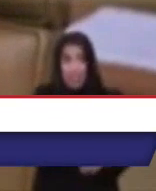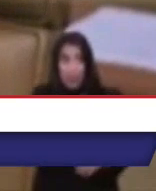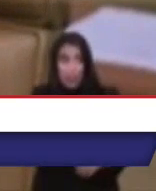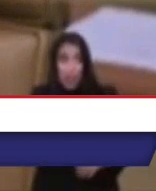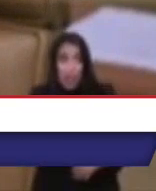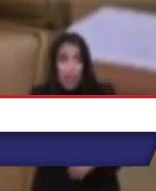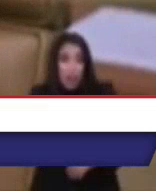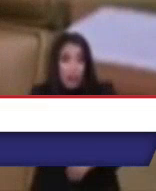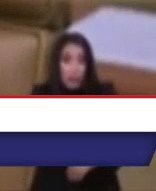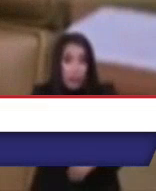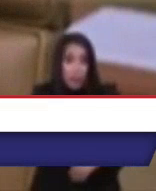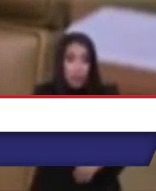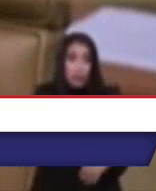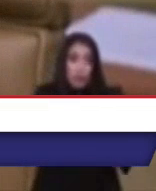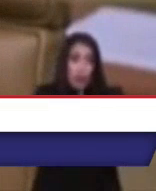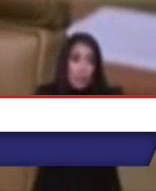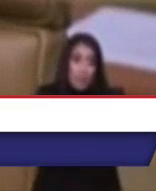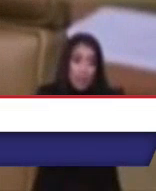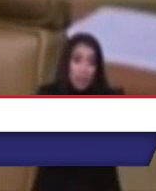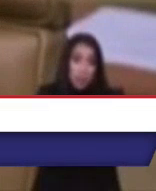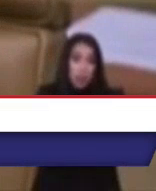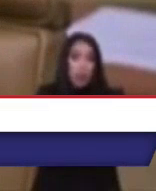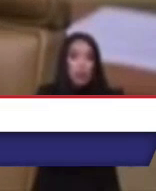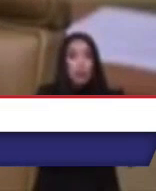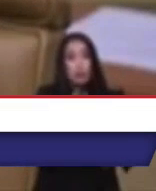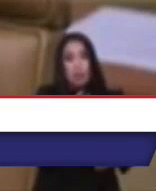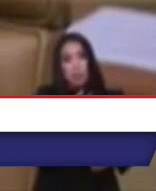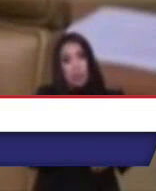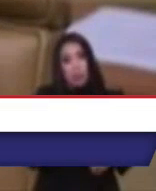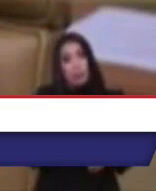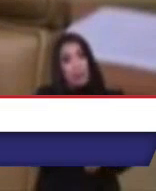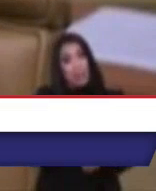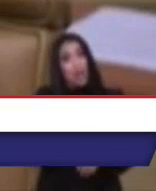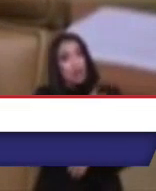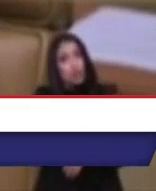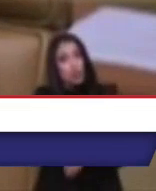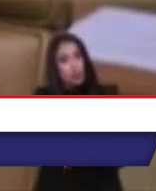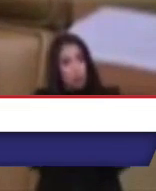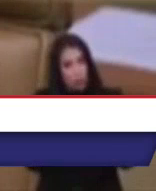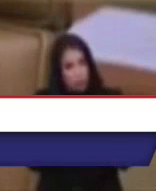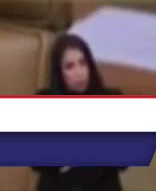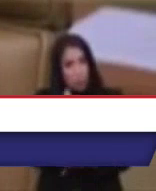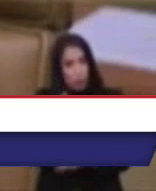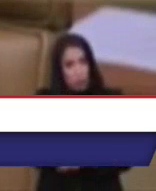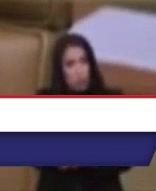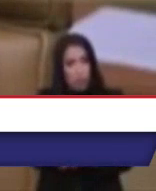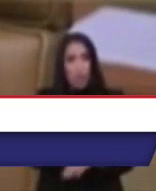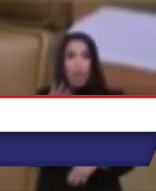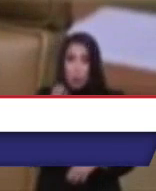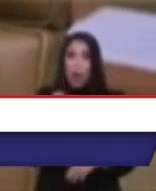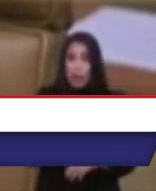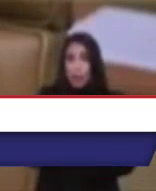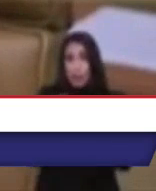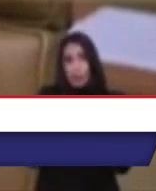por tráfico com 32 gramas Então você faz o segundo grau completo porque aí a mediana vai para 40